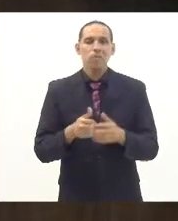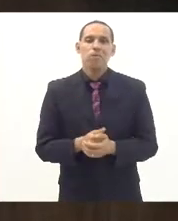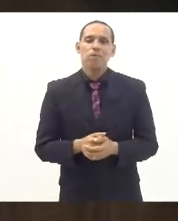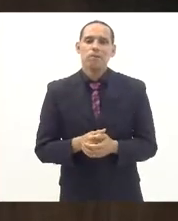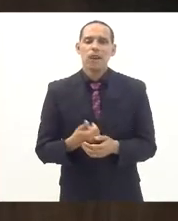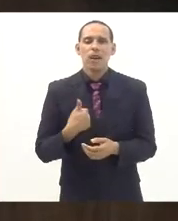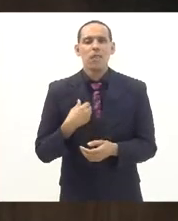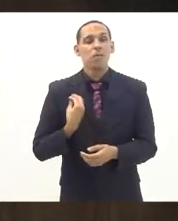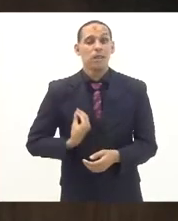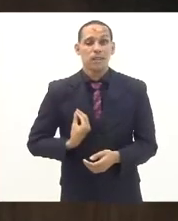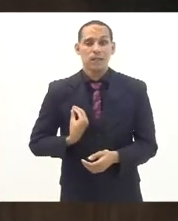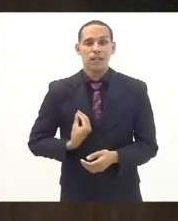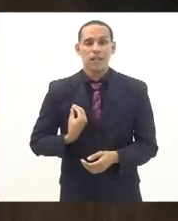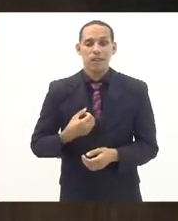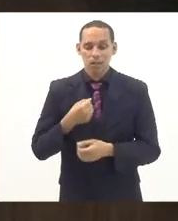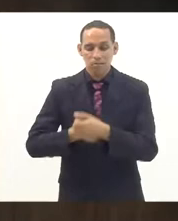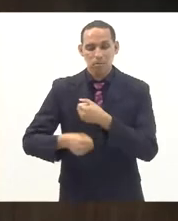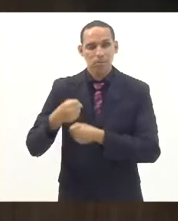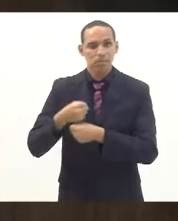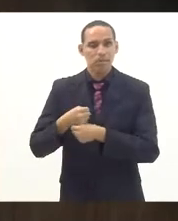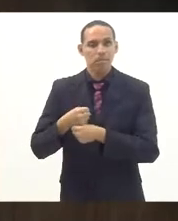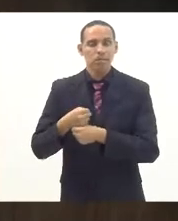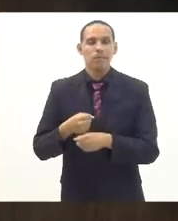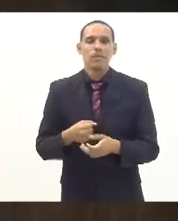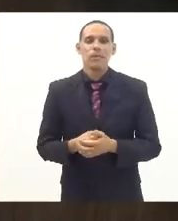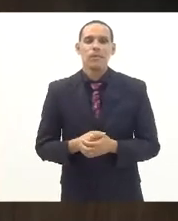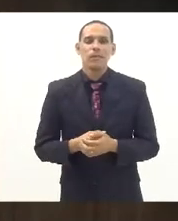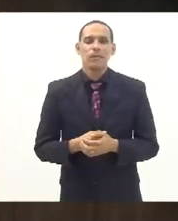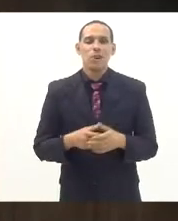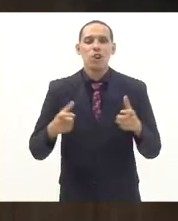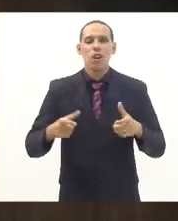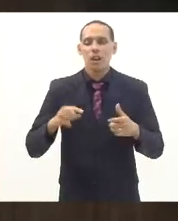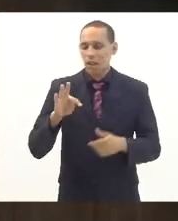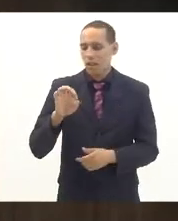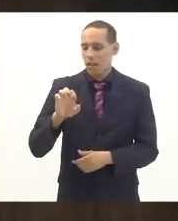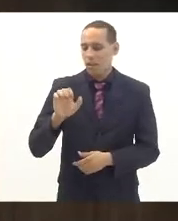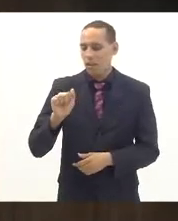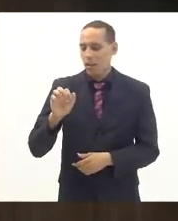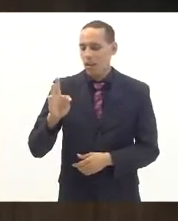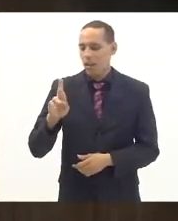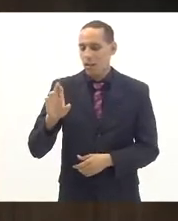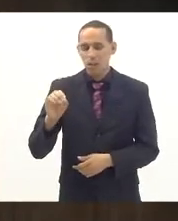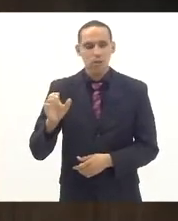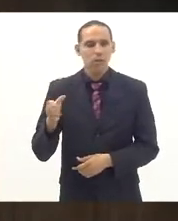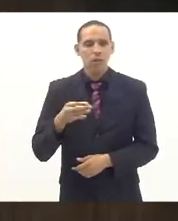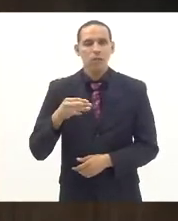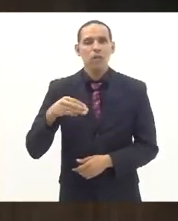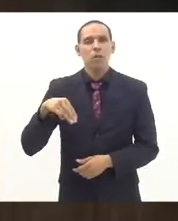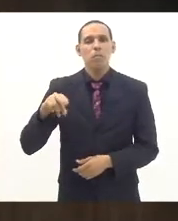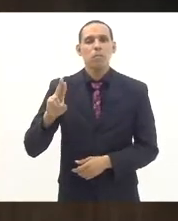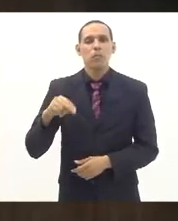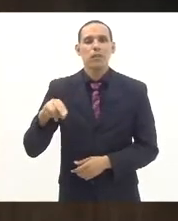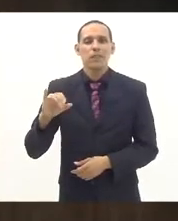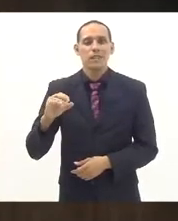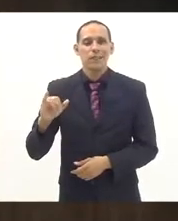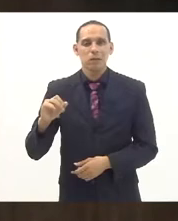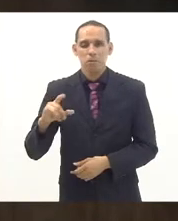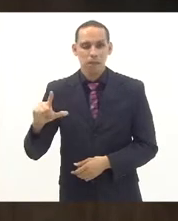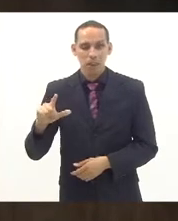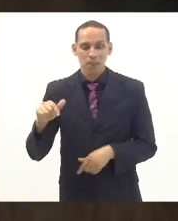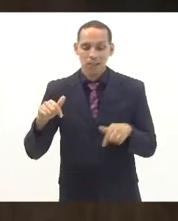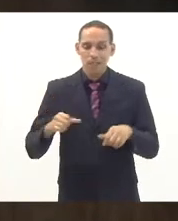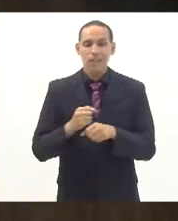estive presente ano passado no teatro municipal lamentavelmente esse ano em que tivemos